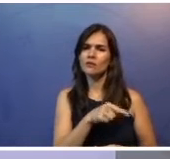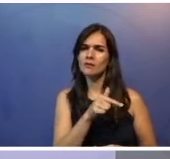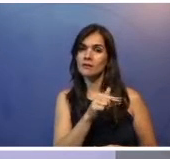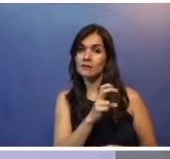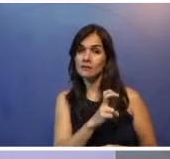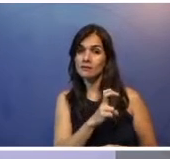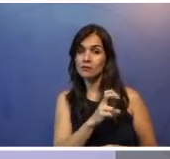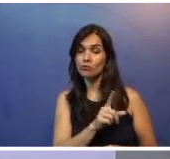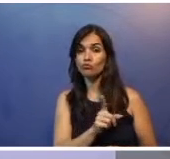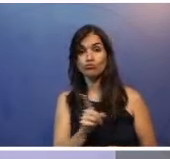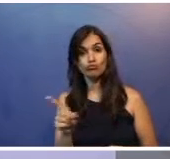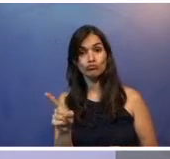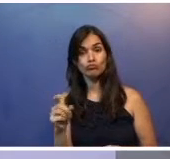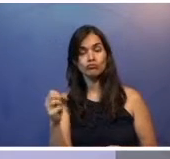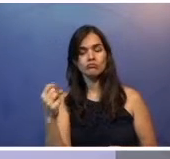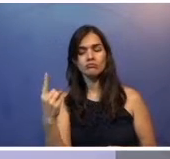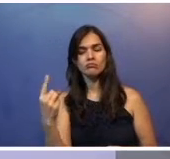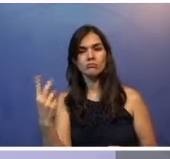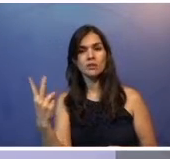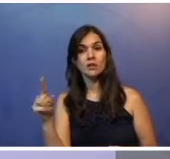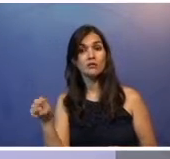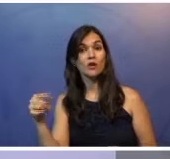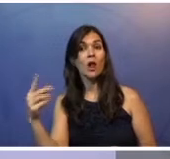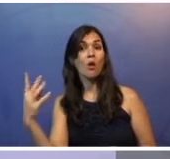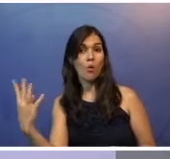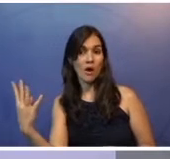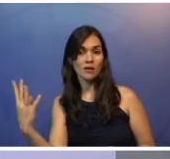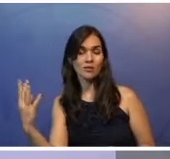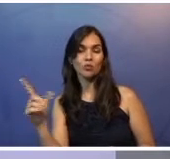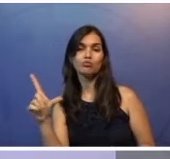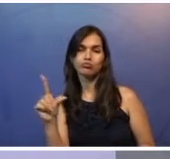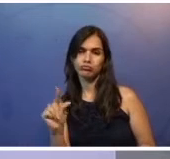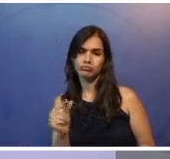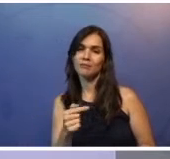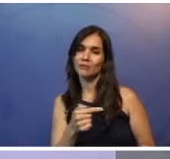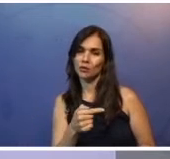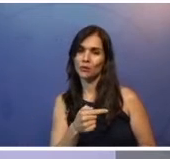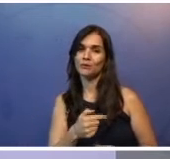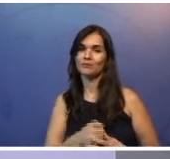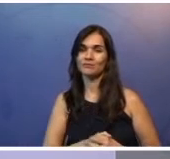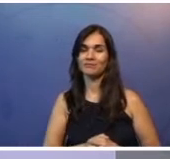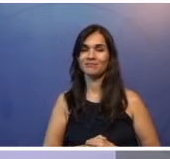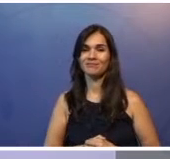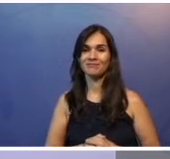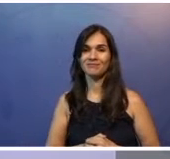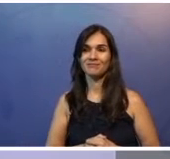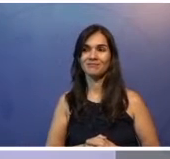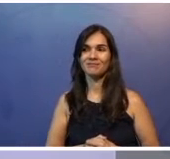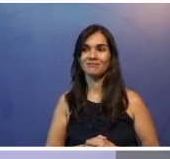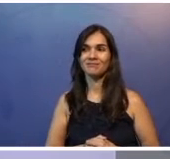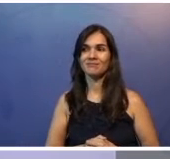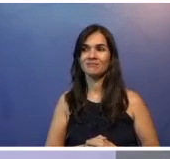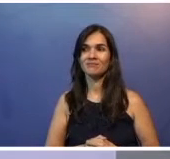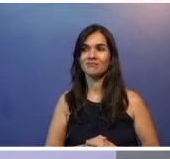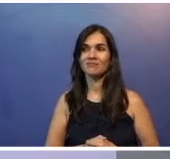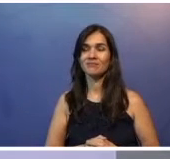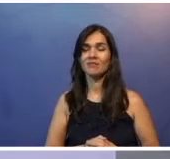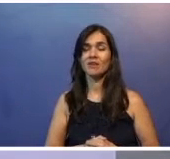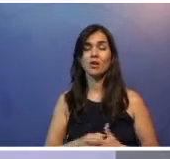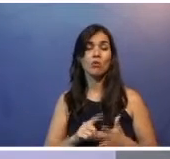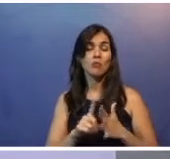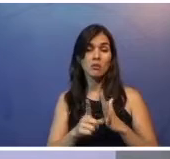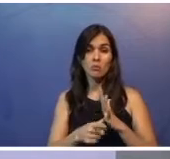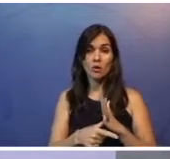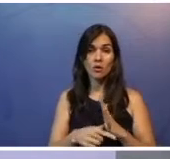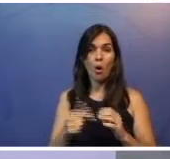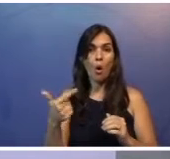foi para 3,4 então a média de idade diminuiu tão